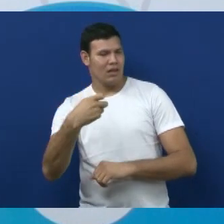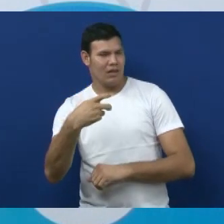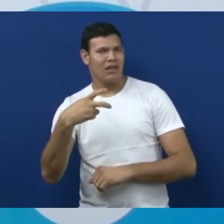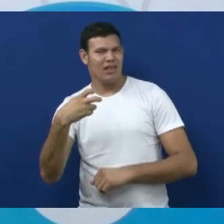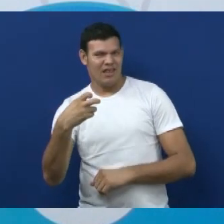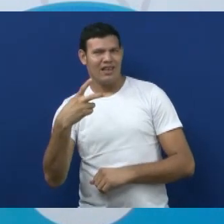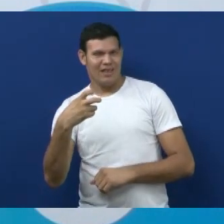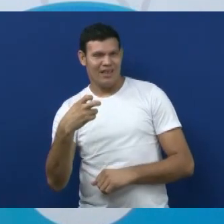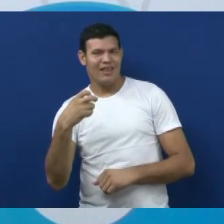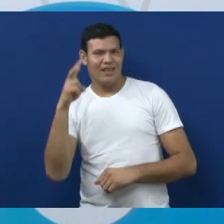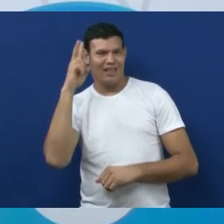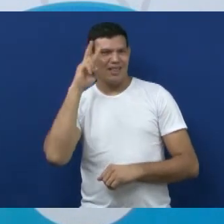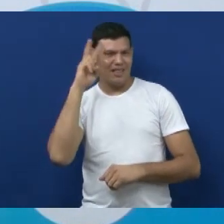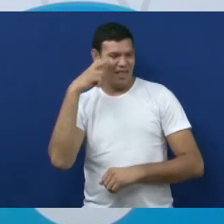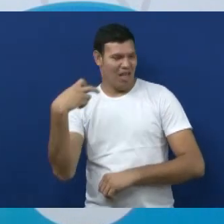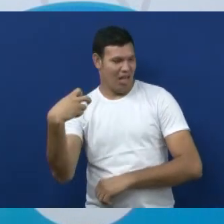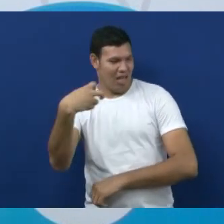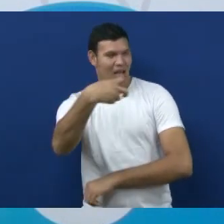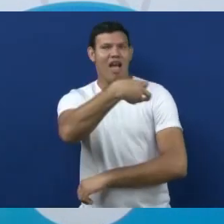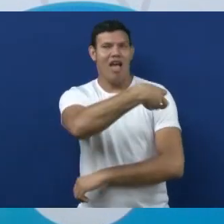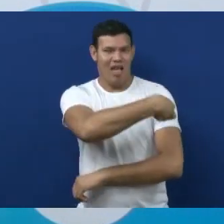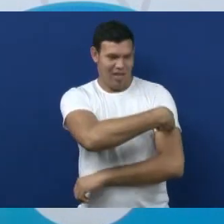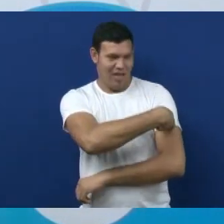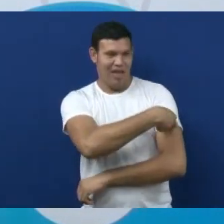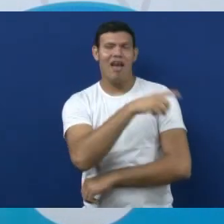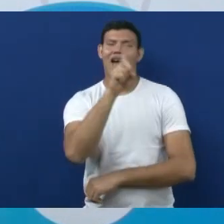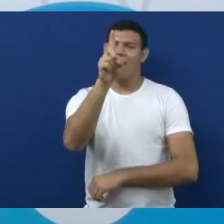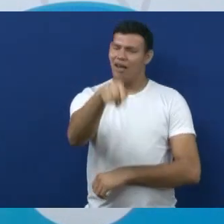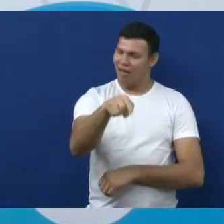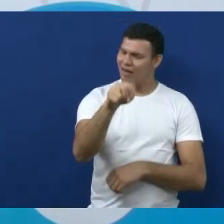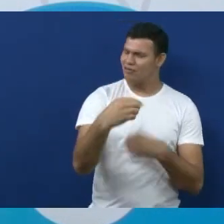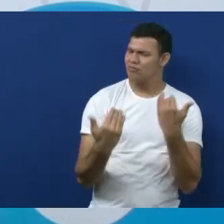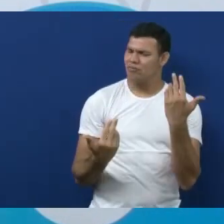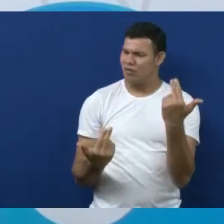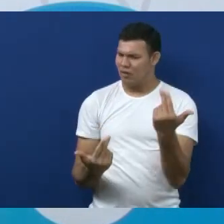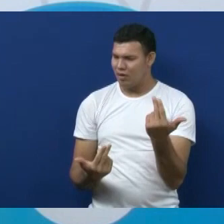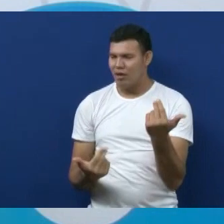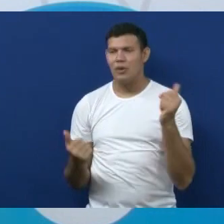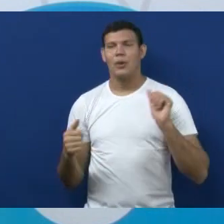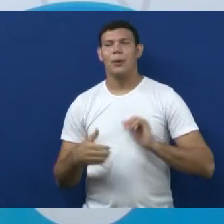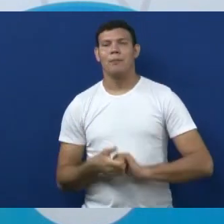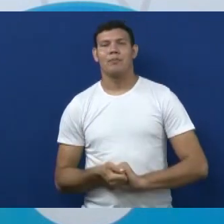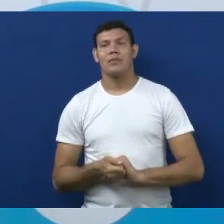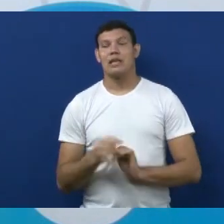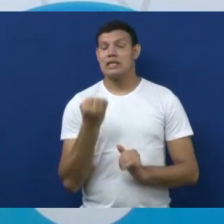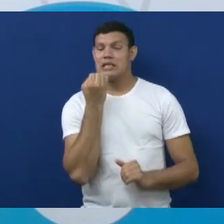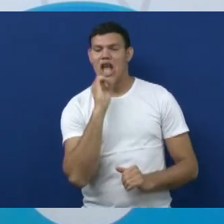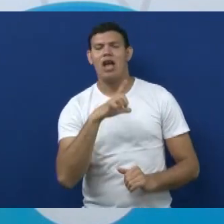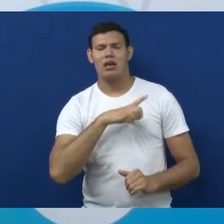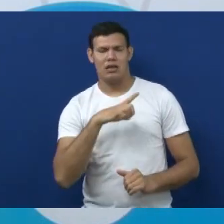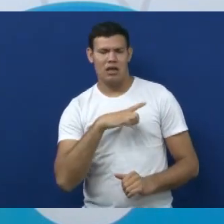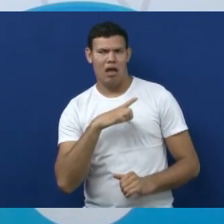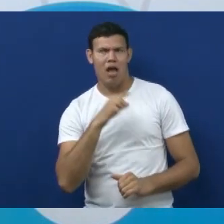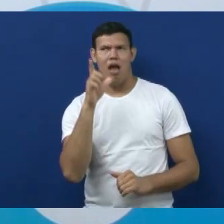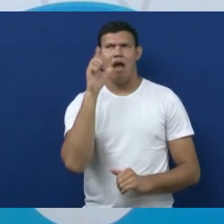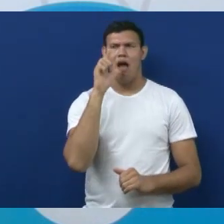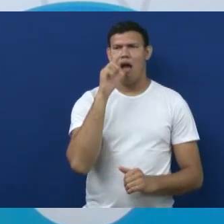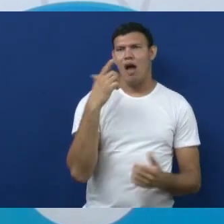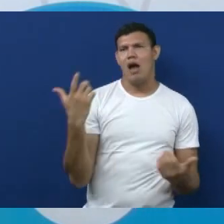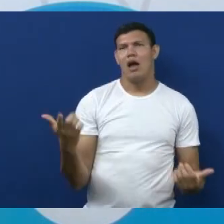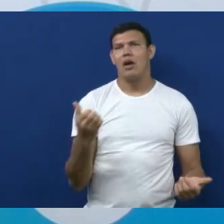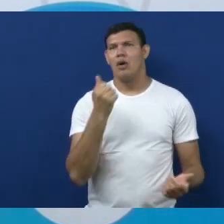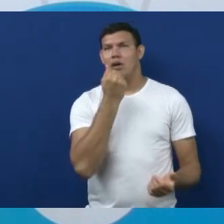em funções hospitalares. Quando você tem uma seringa, por exemplo, que ela está ocupada por ar ou por água, e você aplica uma